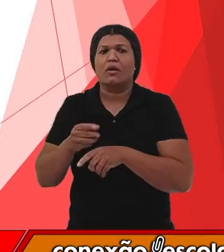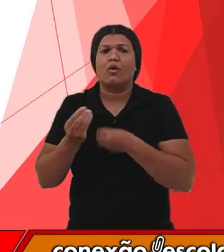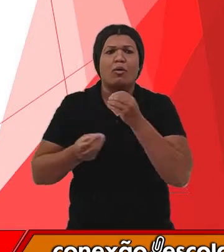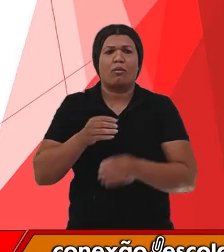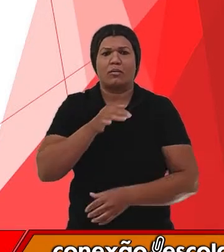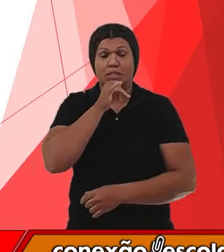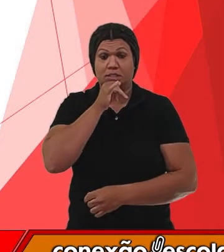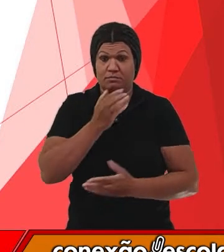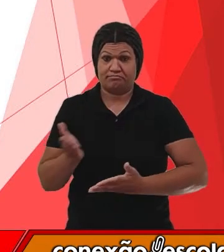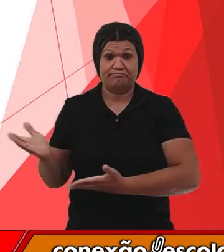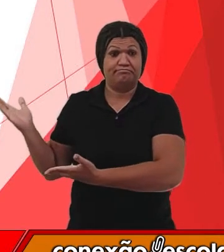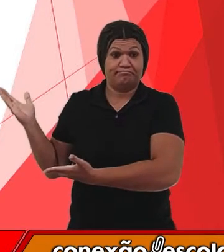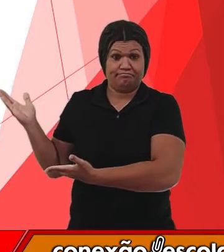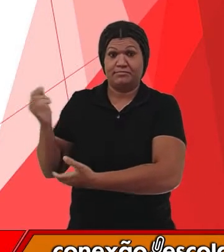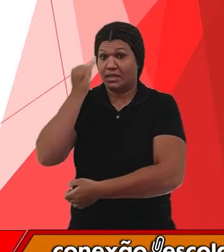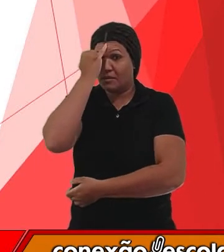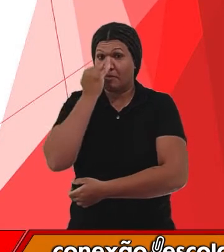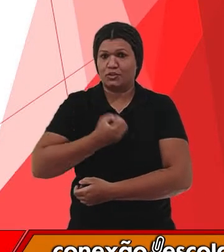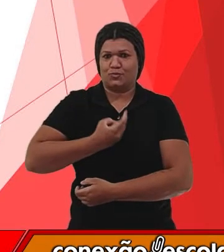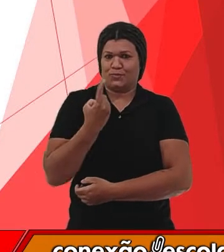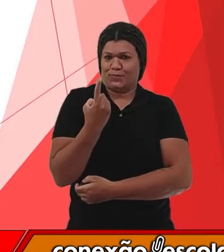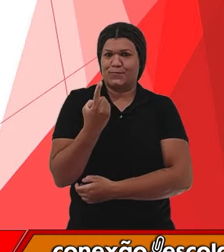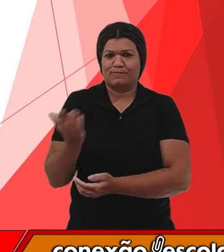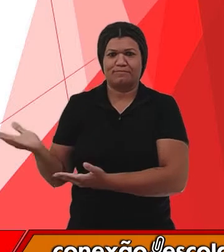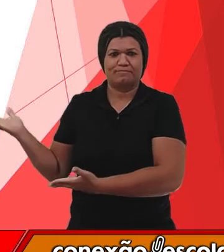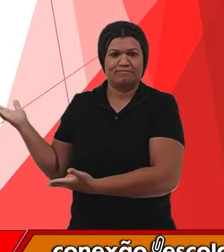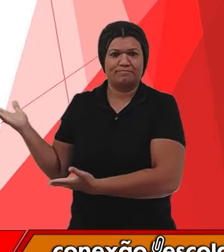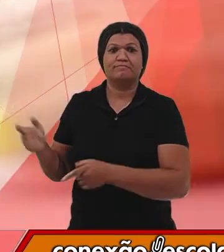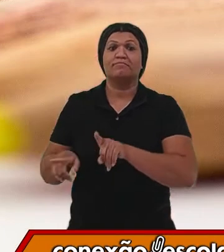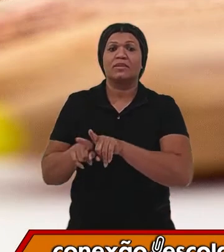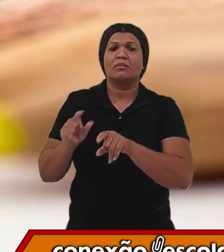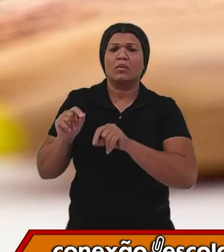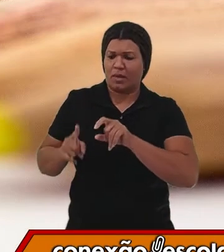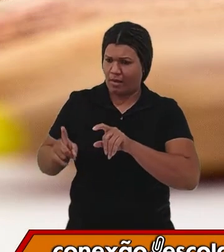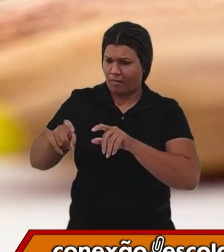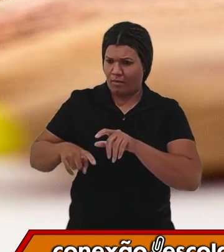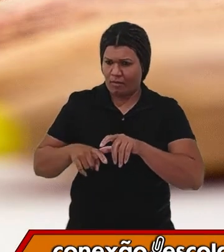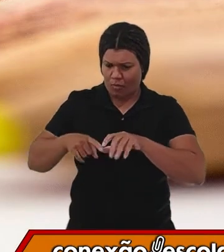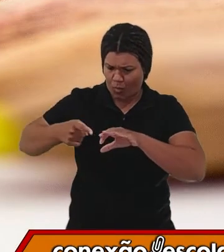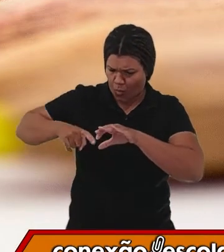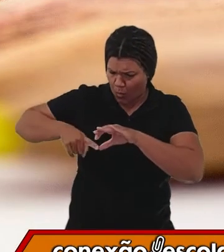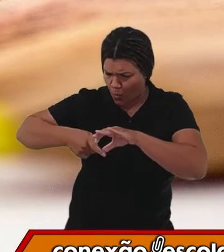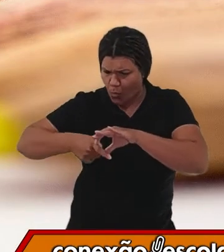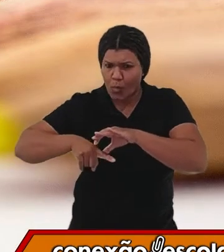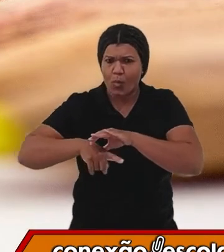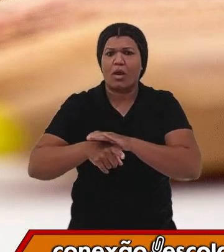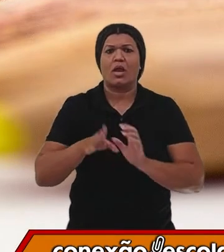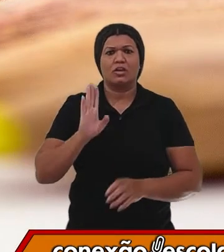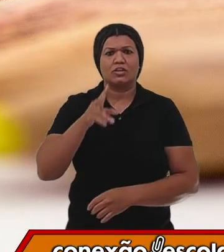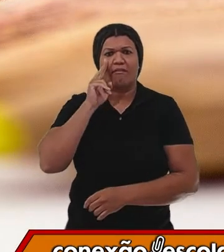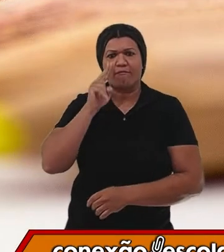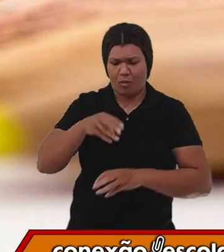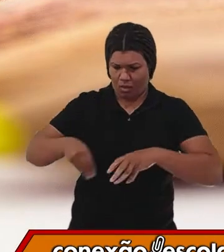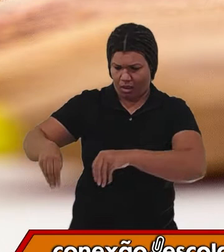quintal. Já as minhocas vivem dentro de túneis cavados no solo. Alguém aí já foi no